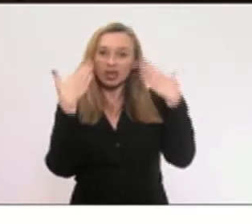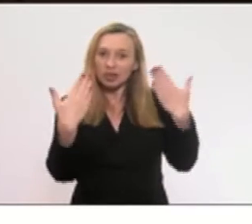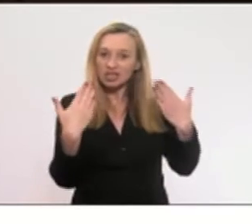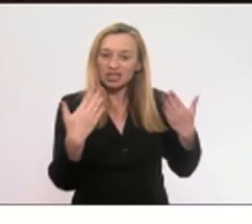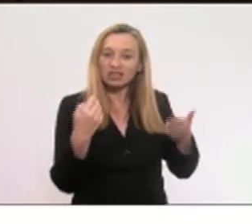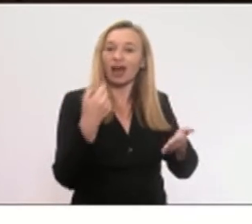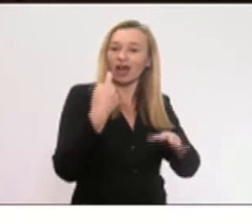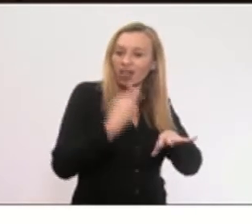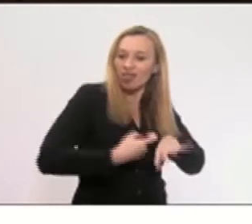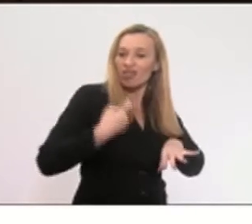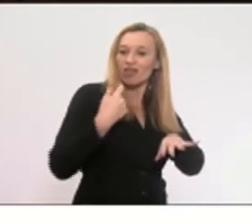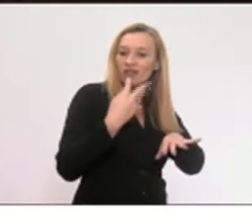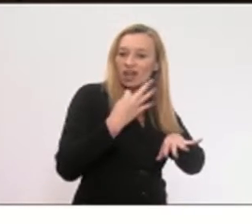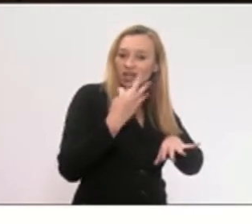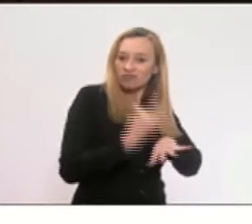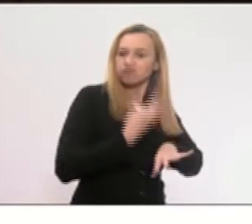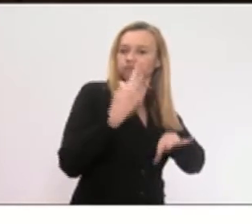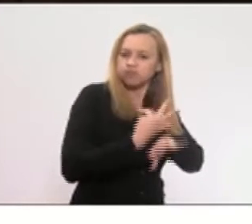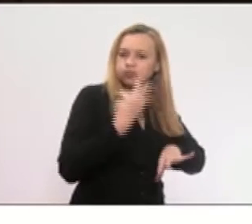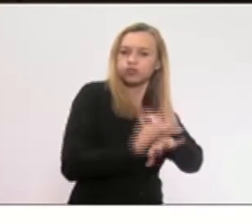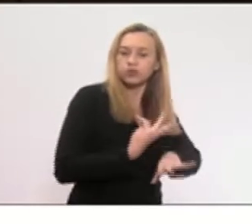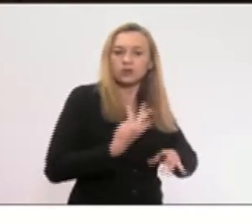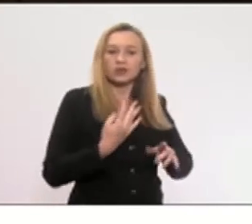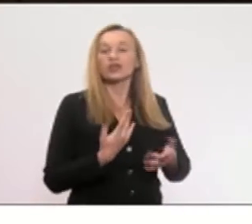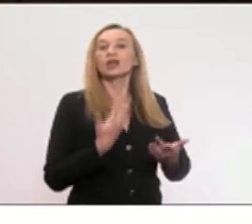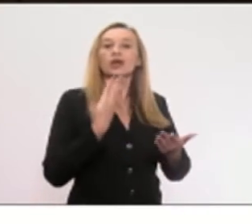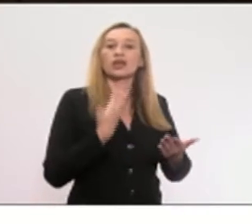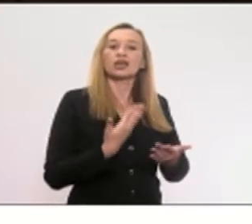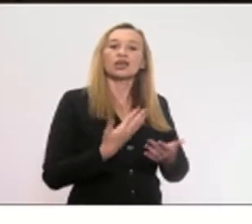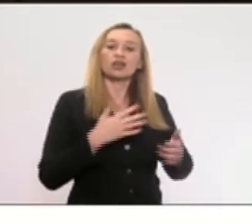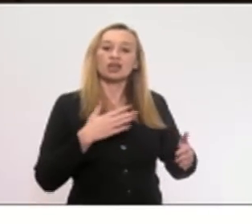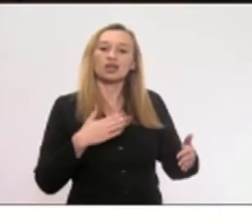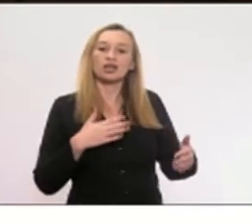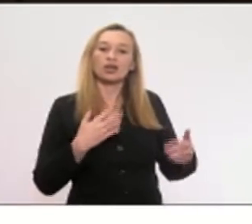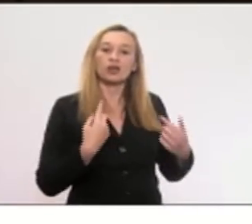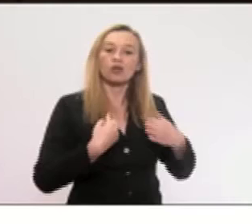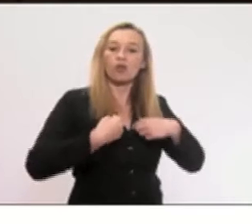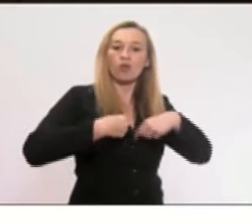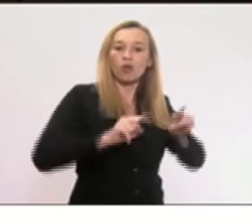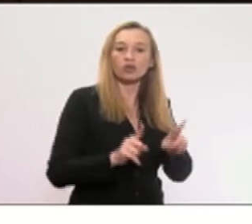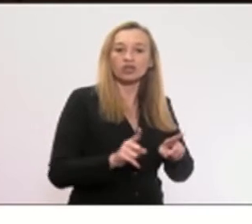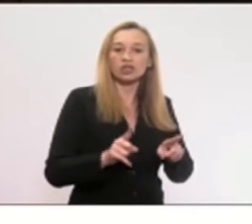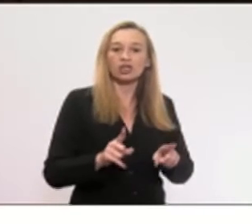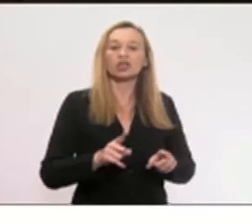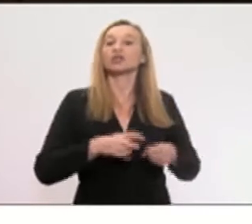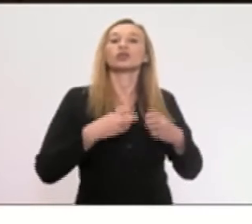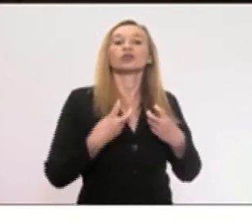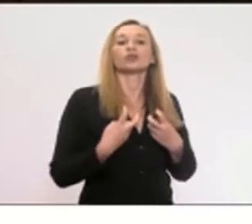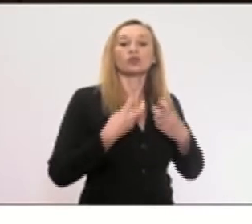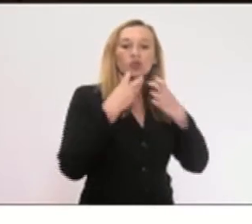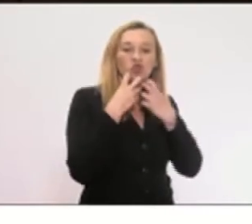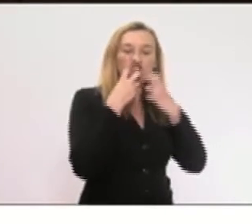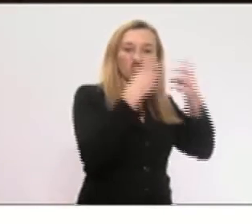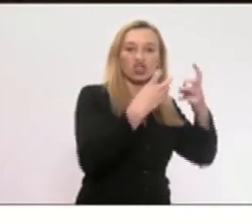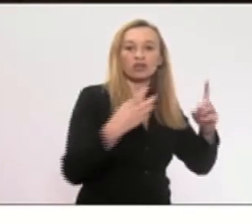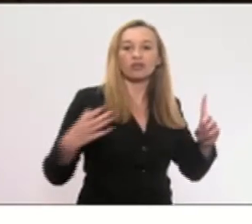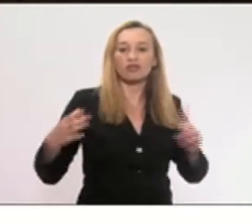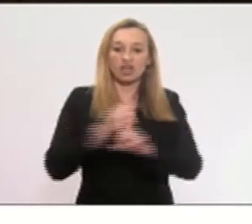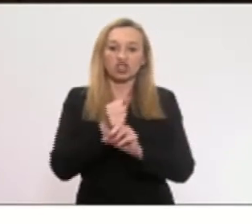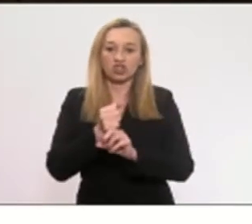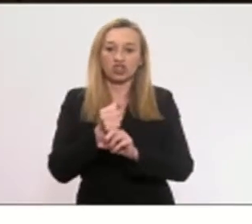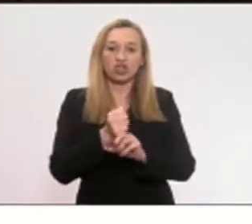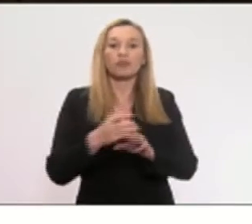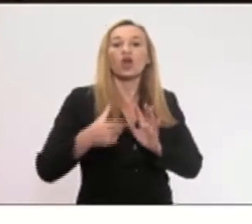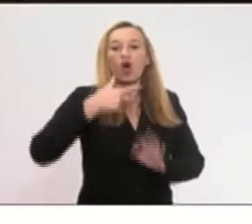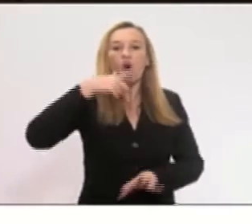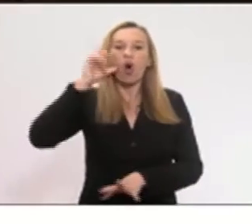resistência e derrotar os gritos fascistas inquisitoriais. Ontem,